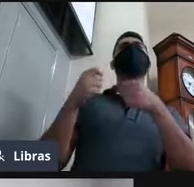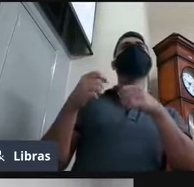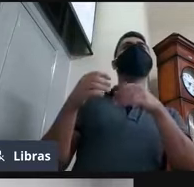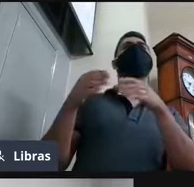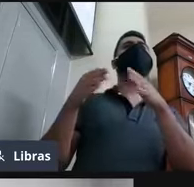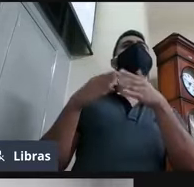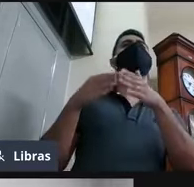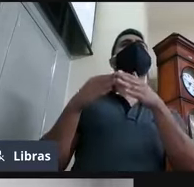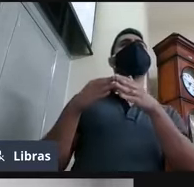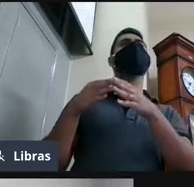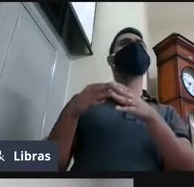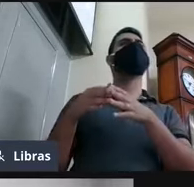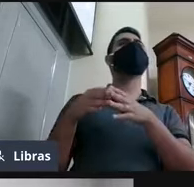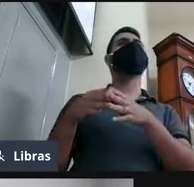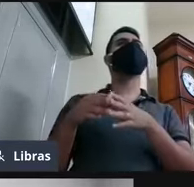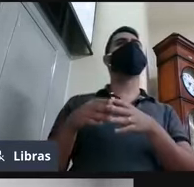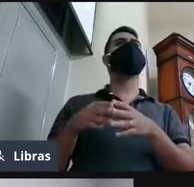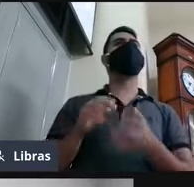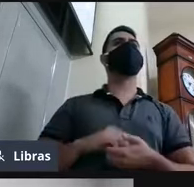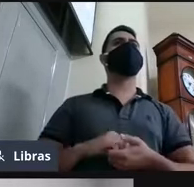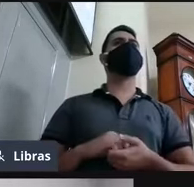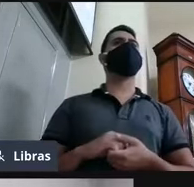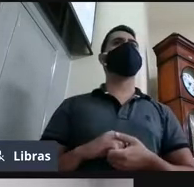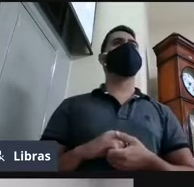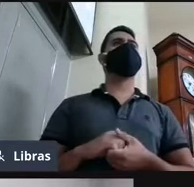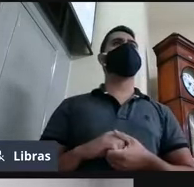da casa ou alguém da assessoria da mesa.